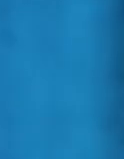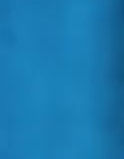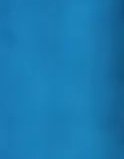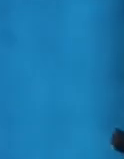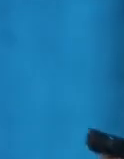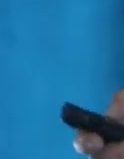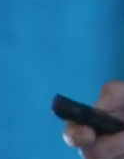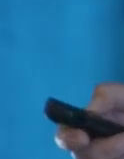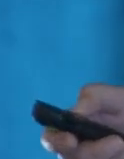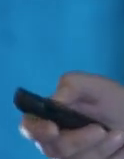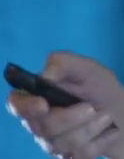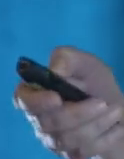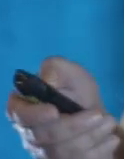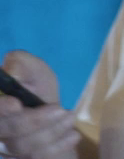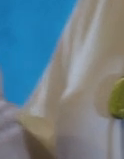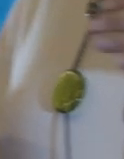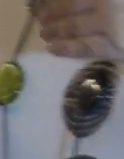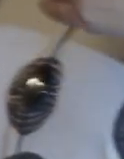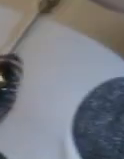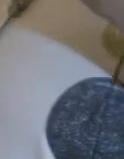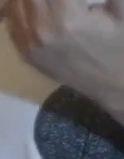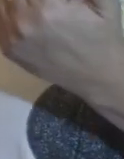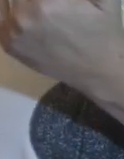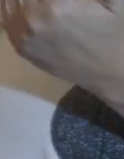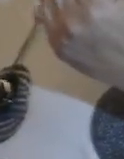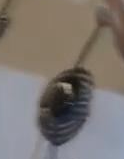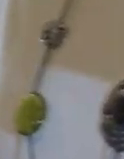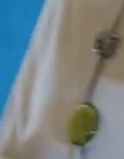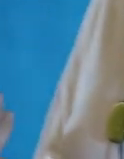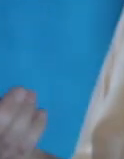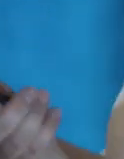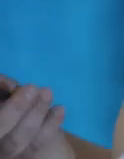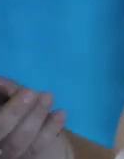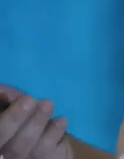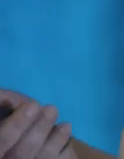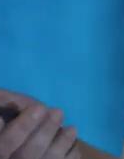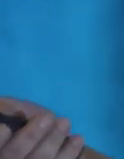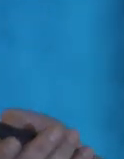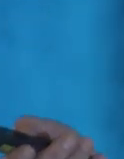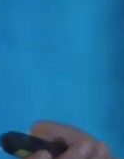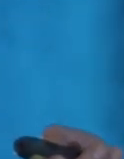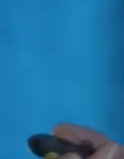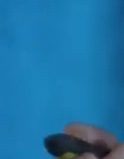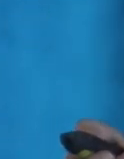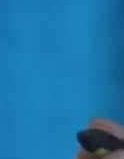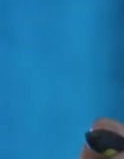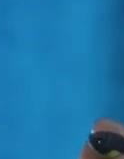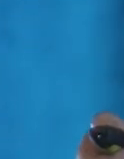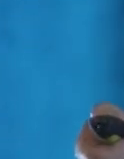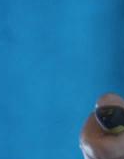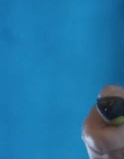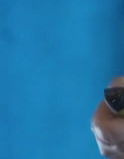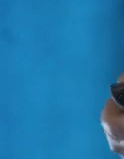guarda-roupas eram móveis também de guarda com abertura por porta. Mas enquanto os armários